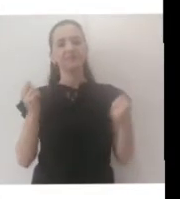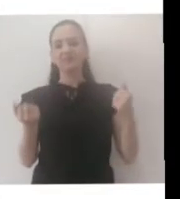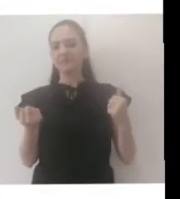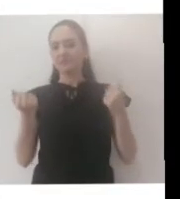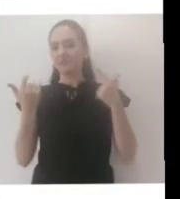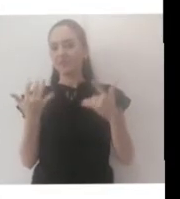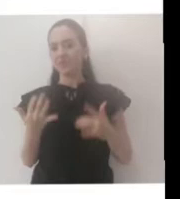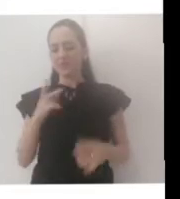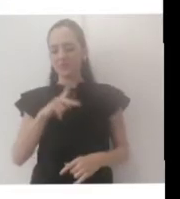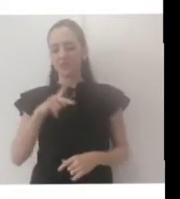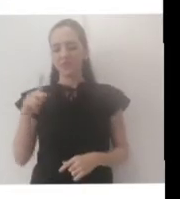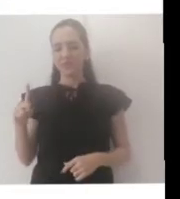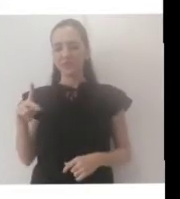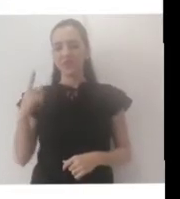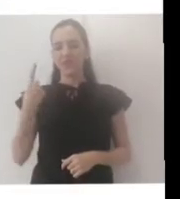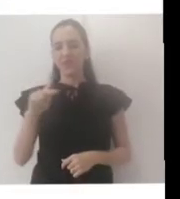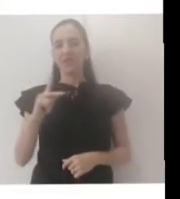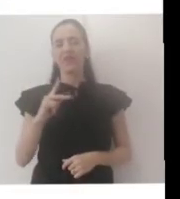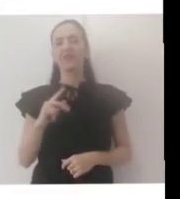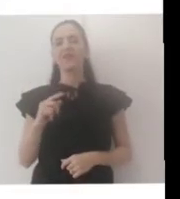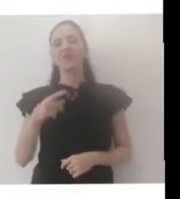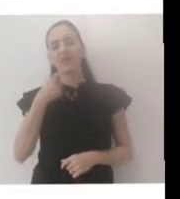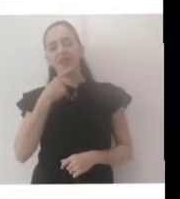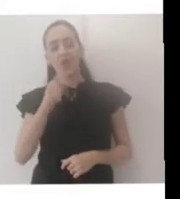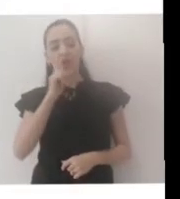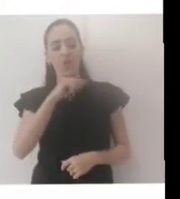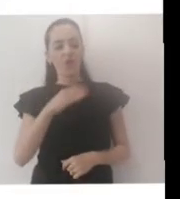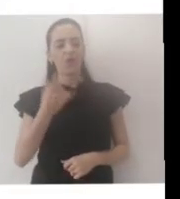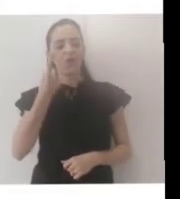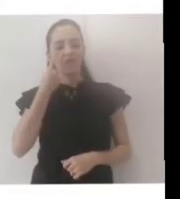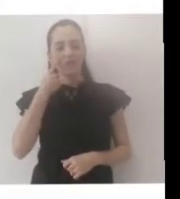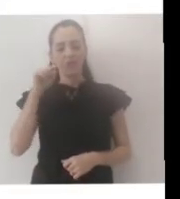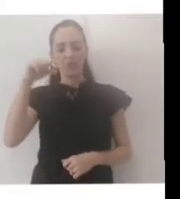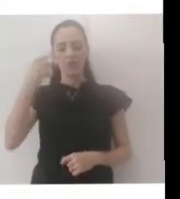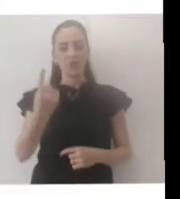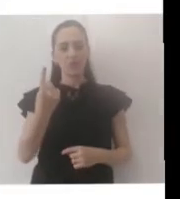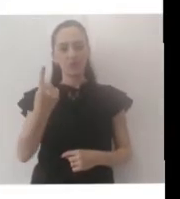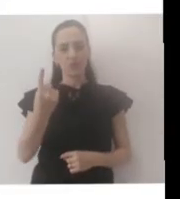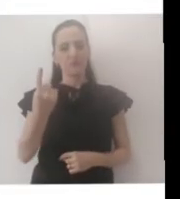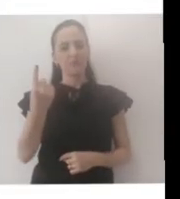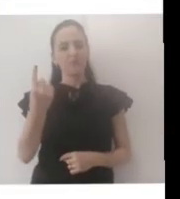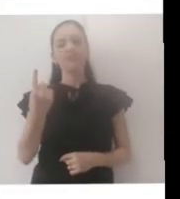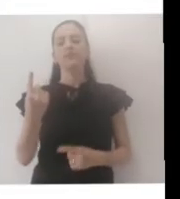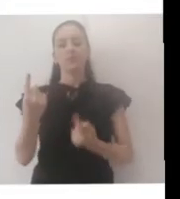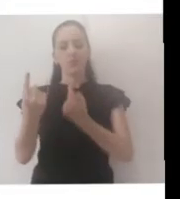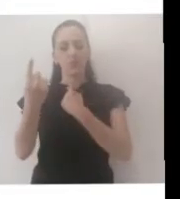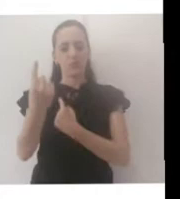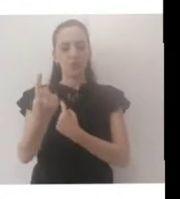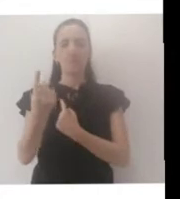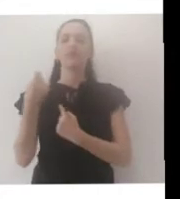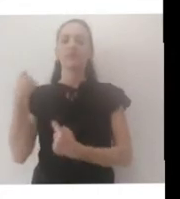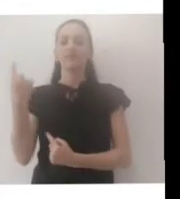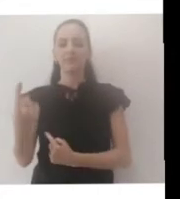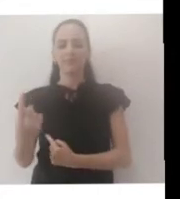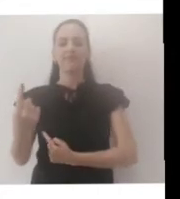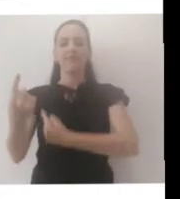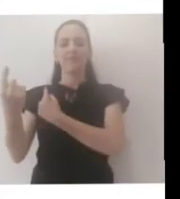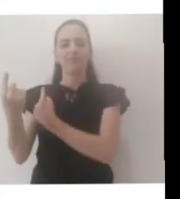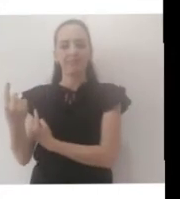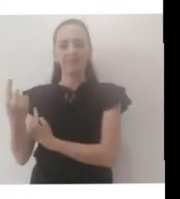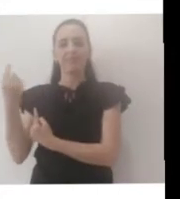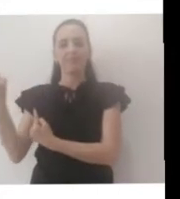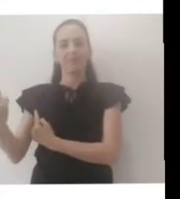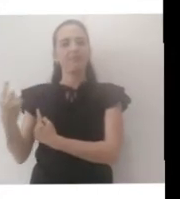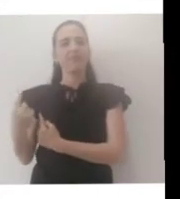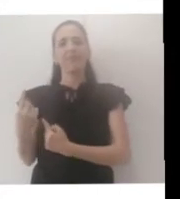tá dizendo que não é para a professora ficar incentivando a criança e dizer, daquele jeito que eu falei para vocês, ó,